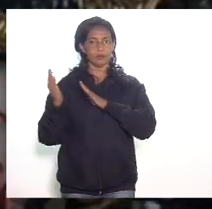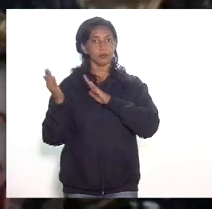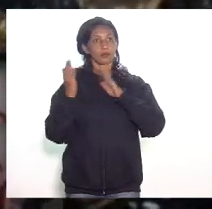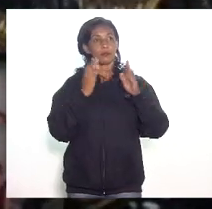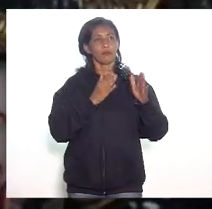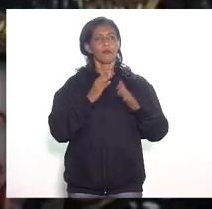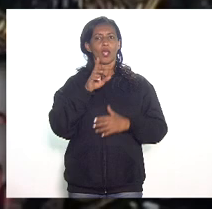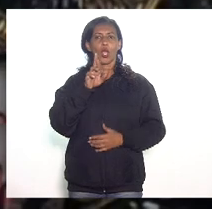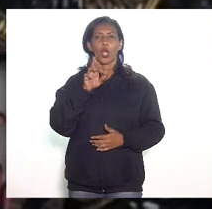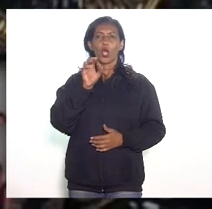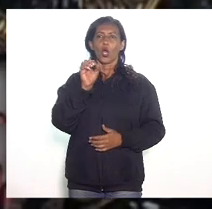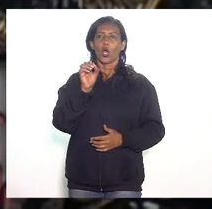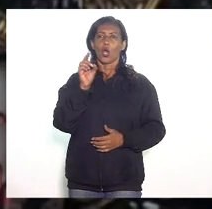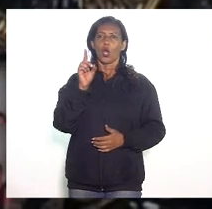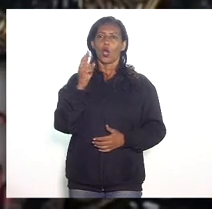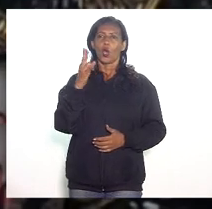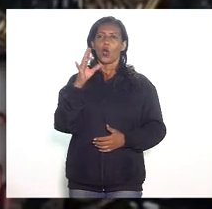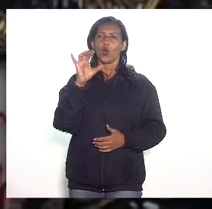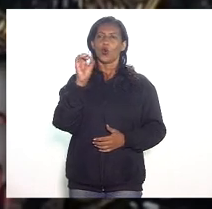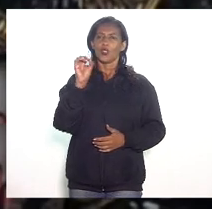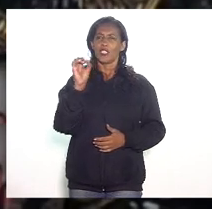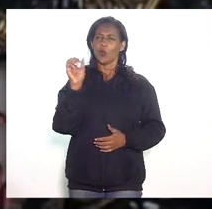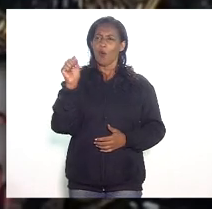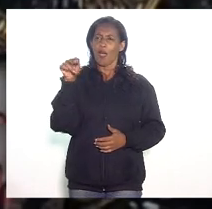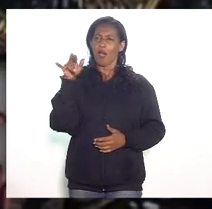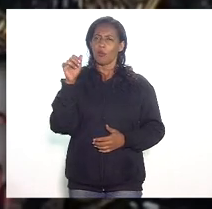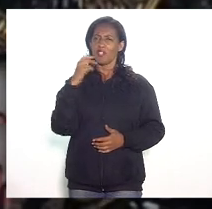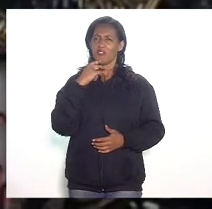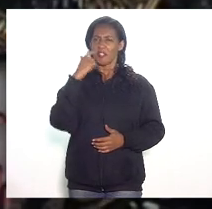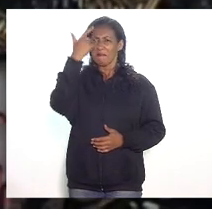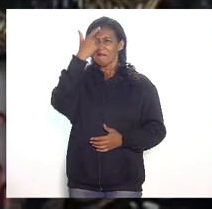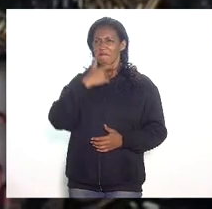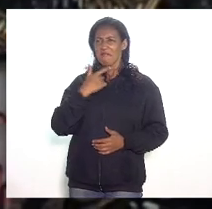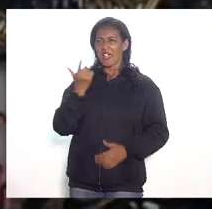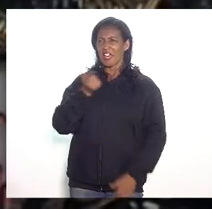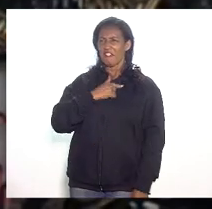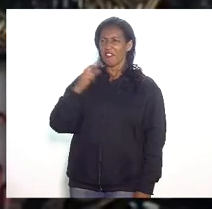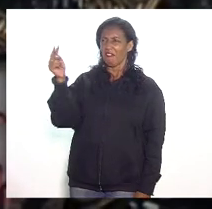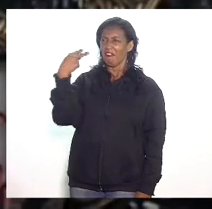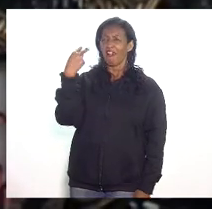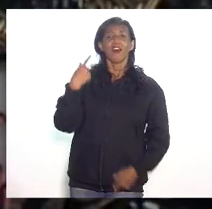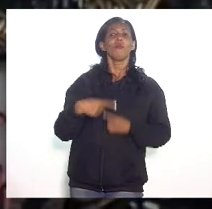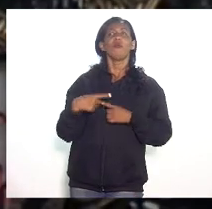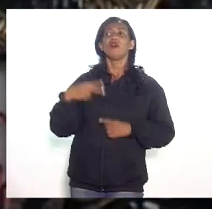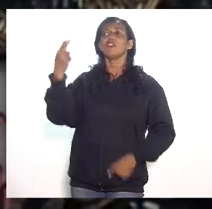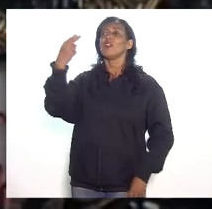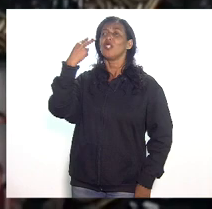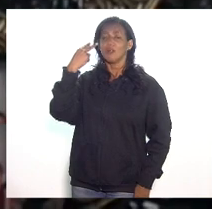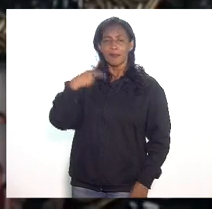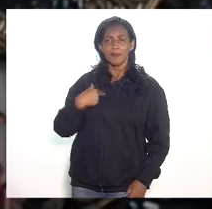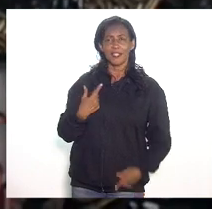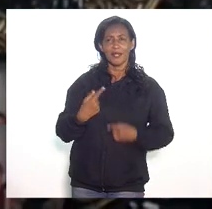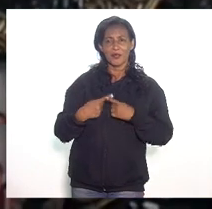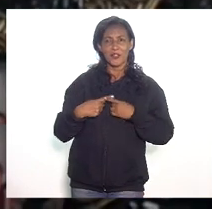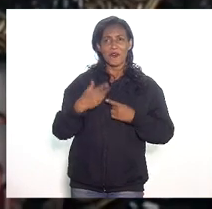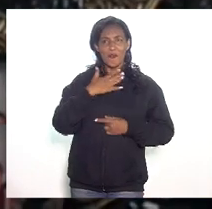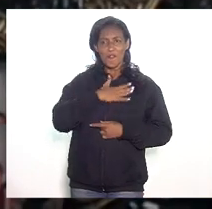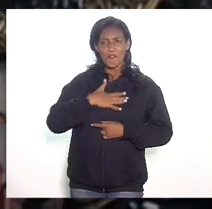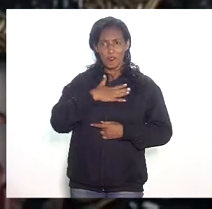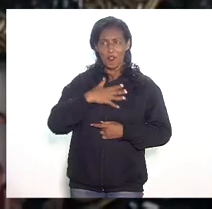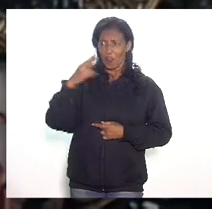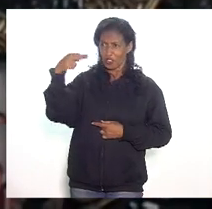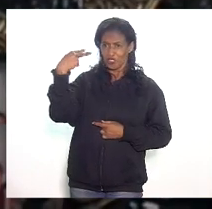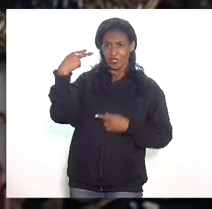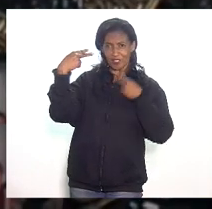sádico, porque ele fala da minha cara feia, mas ele está sempre olhando para a minha cara, então ele é um sádico, ele gosta da cara feia aqui que vos